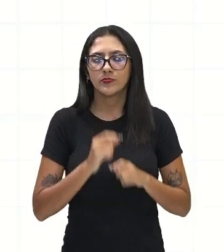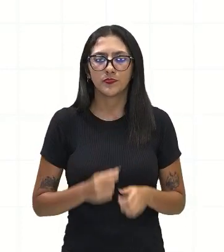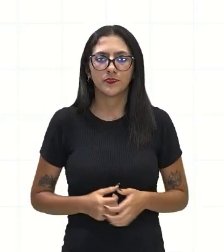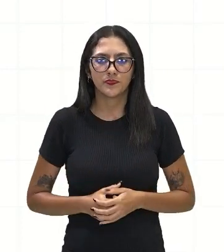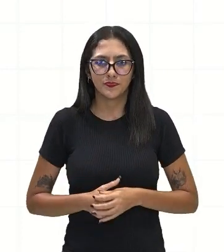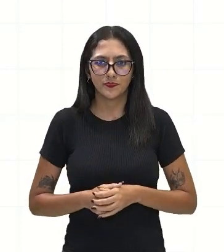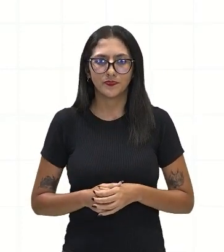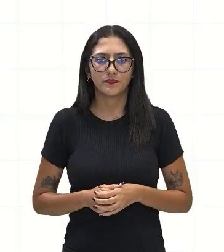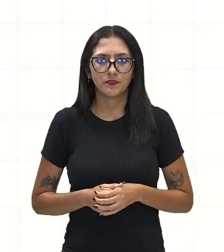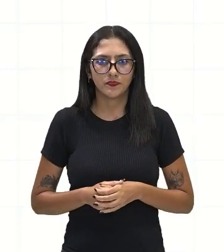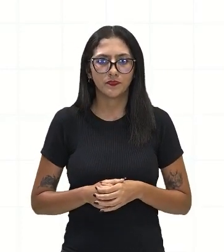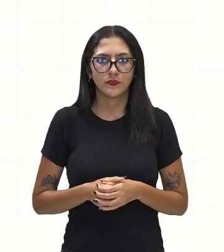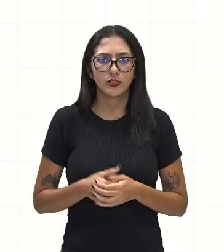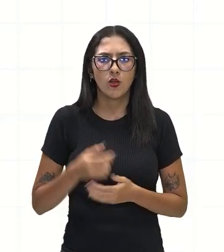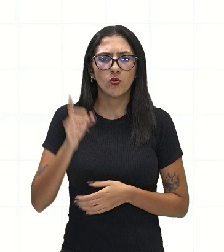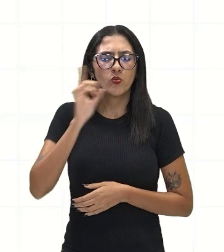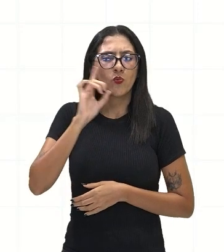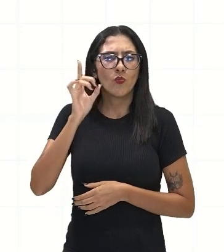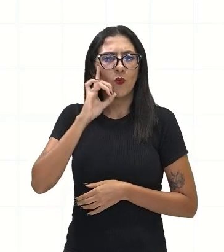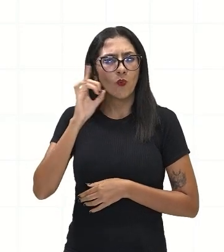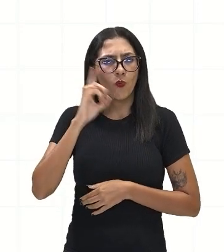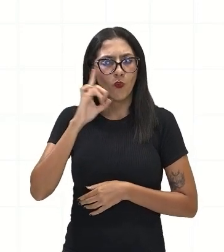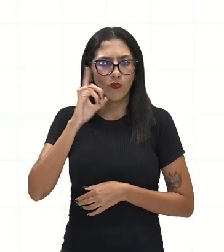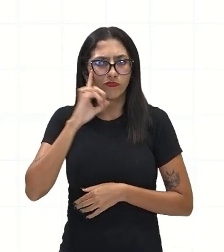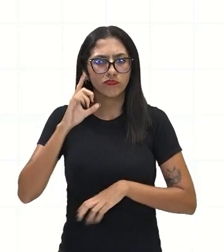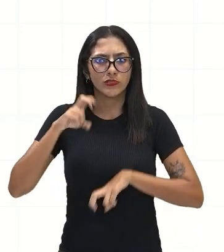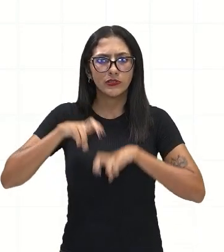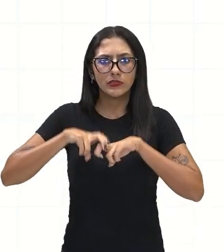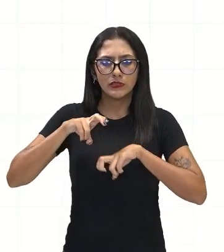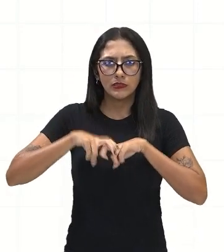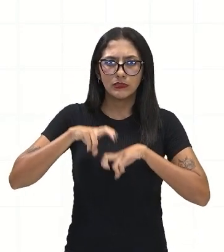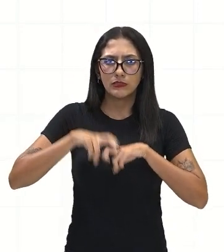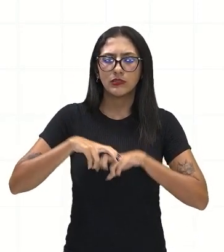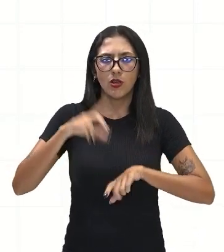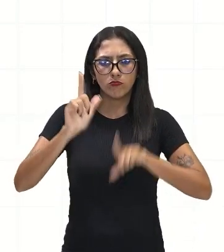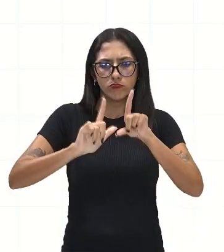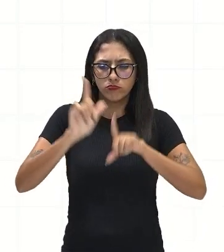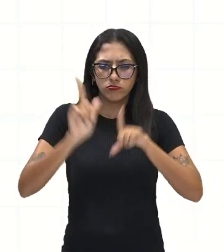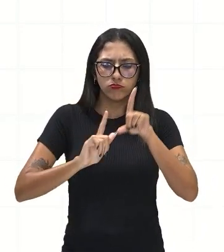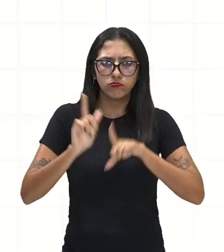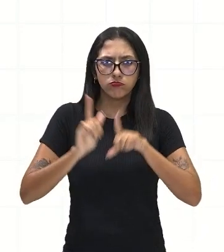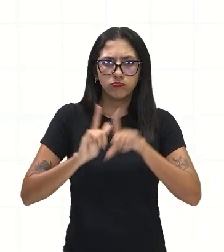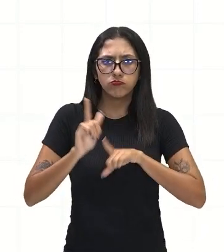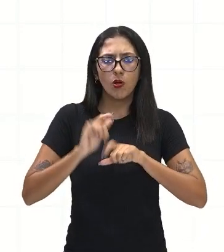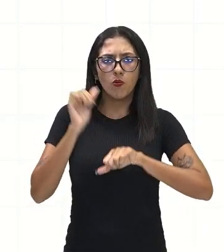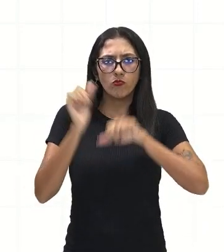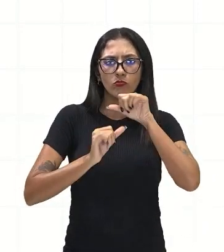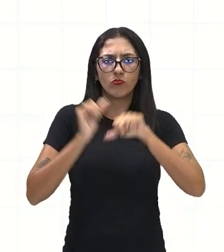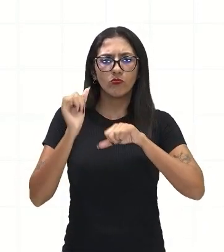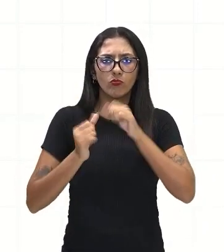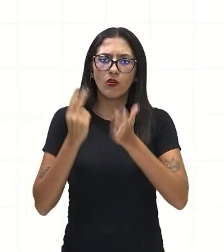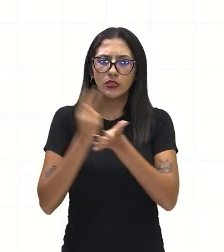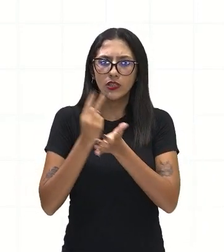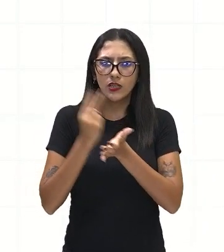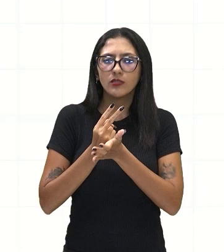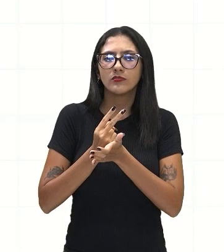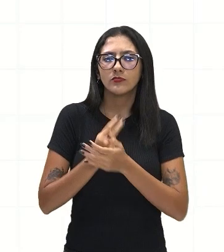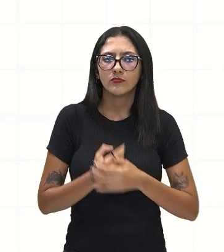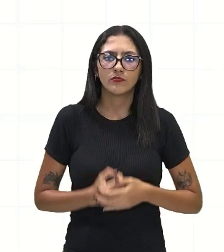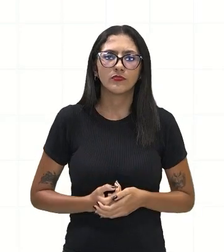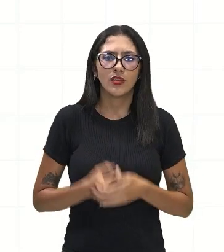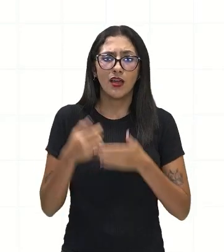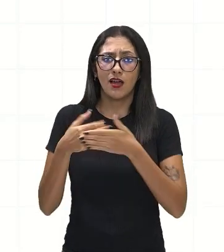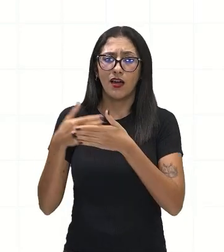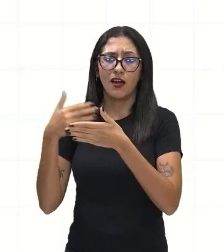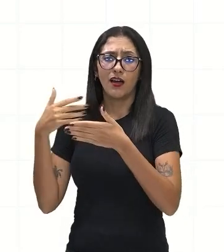Passo os dias sentado na velha poltrona, mudando de um canal para outro, uma tarefa que antes exigia